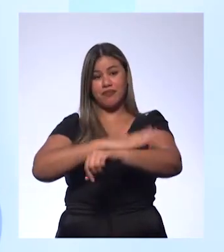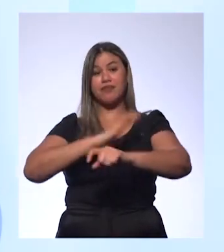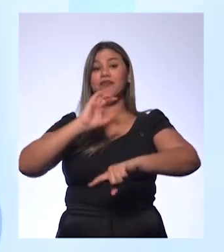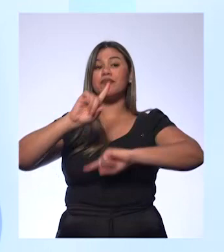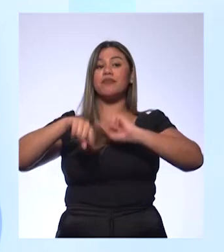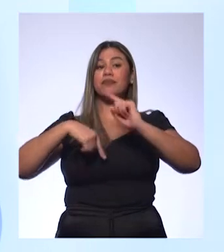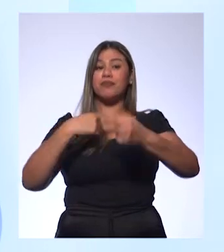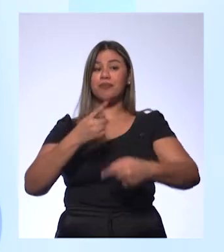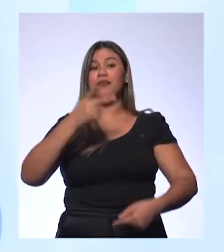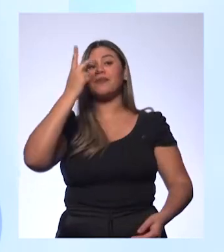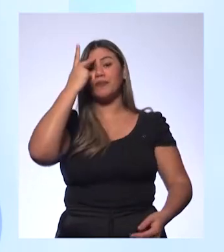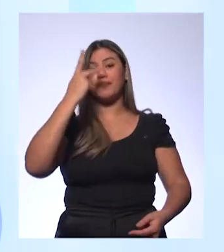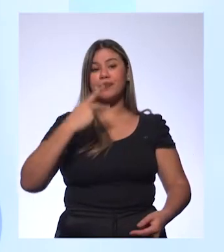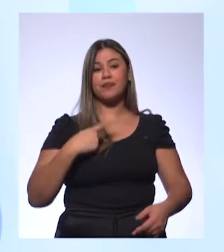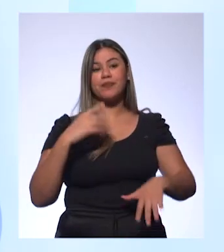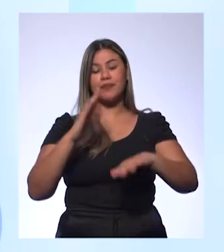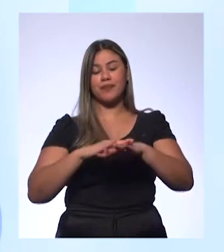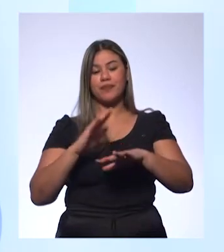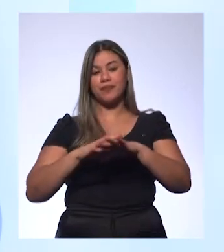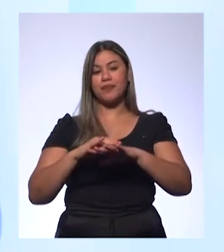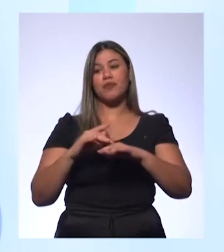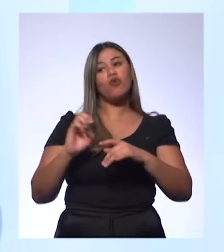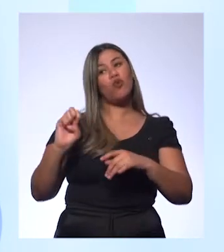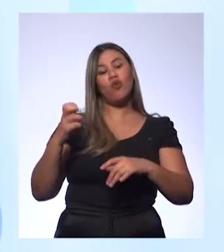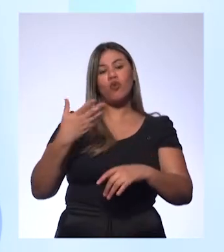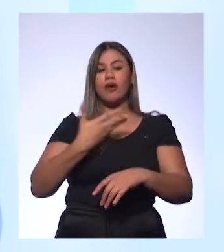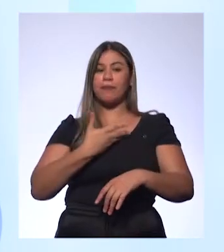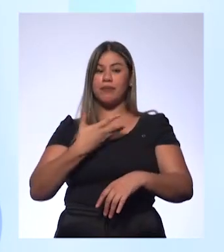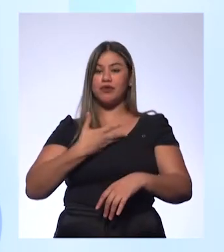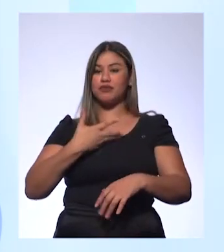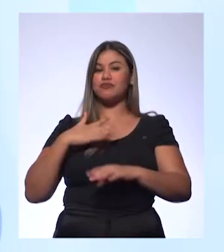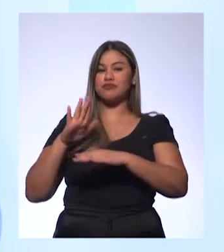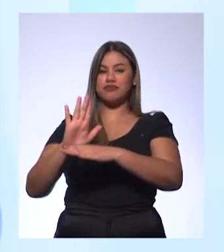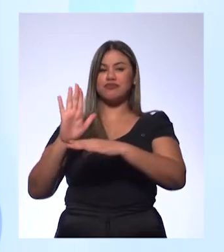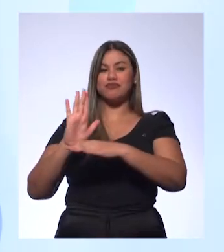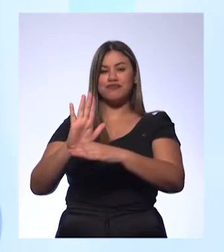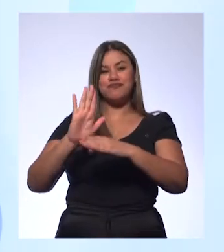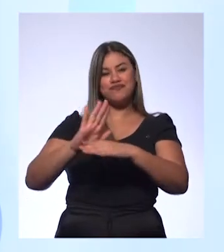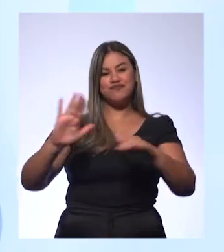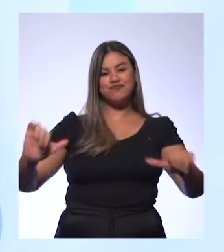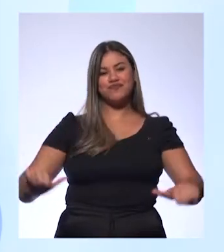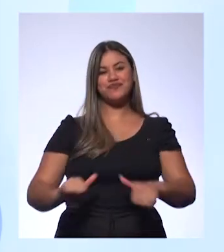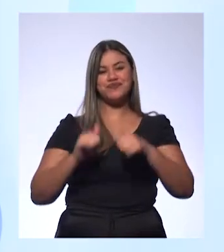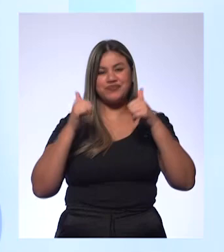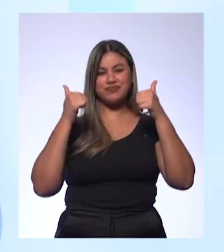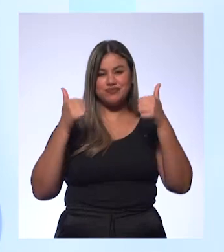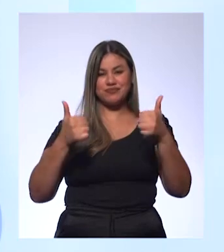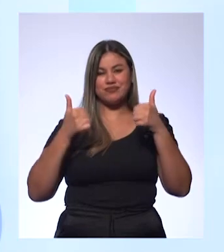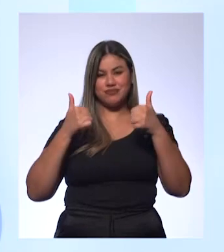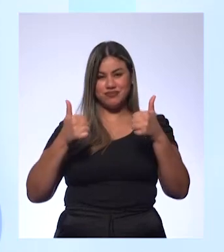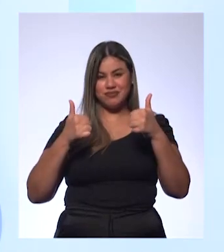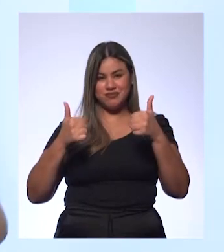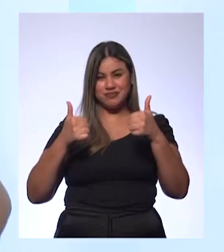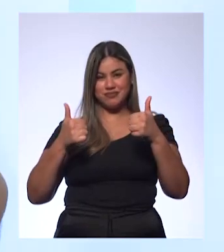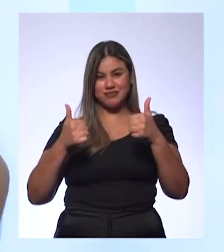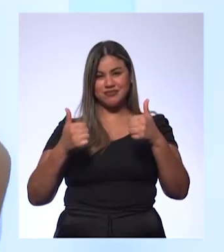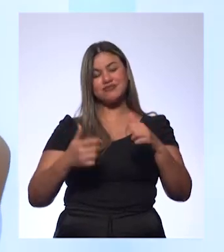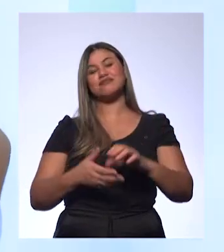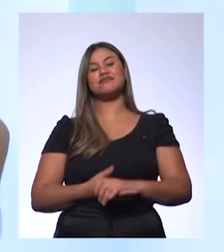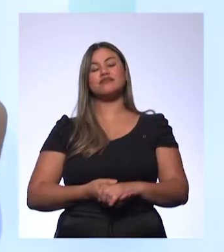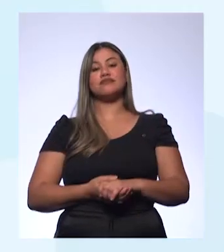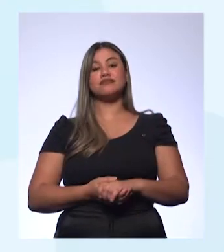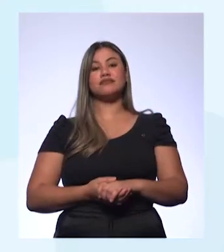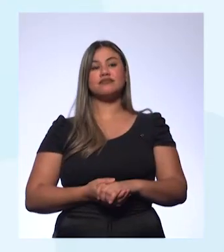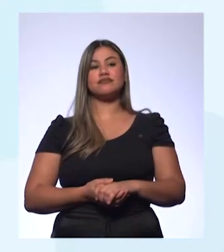fazer com as suas ações, com as ações dos seus colegas, e isso nos ajuda a melhorar aí a nossa forma de encarar os nossos erros.